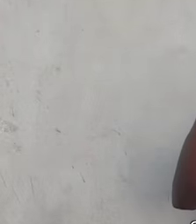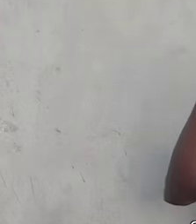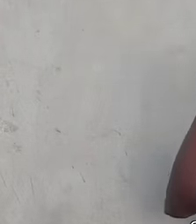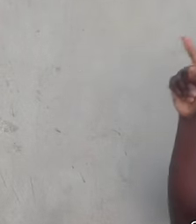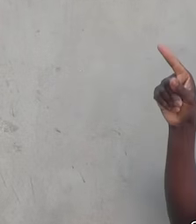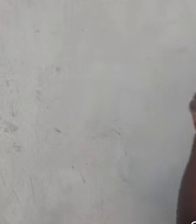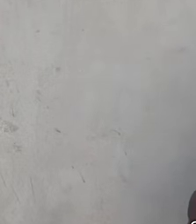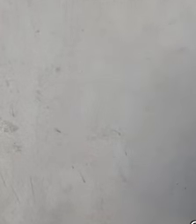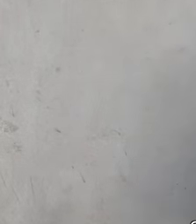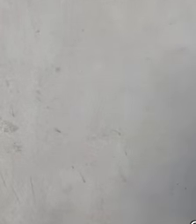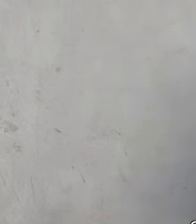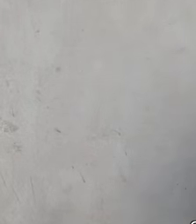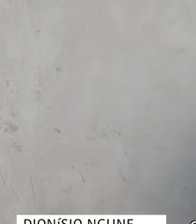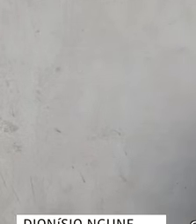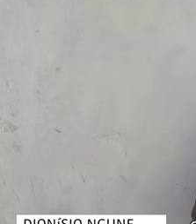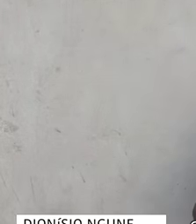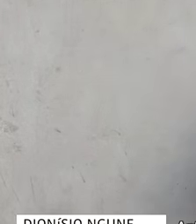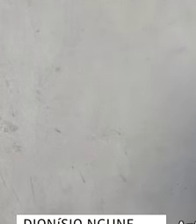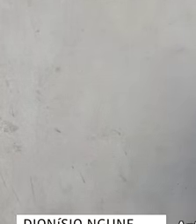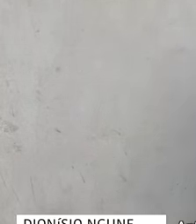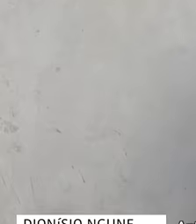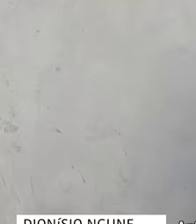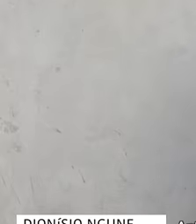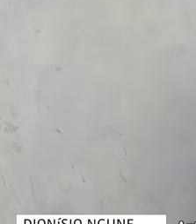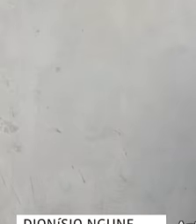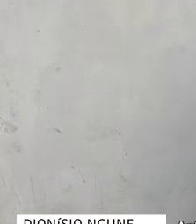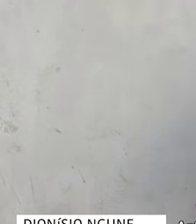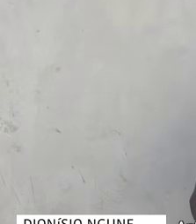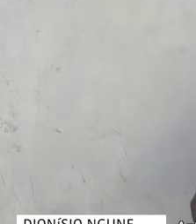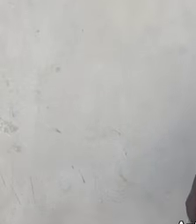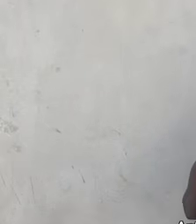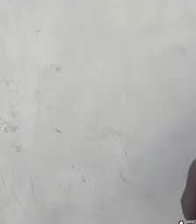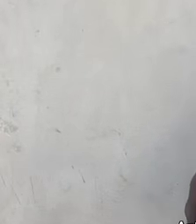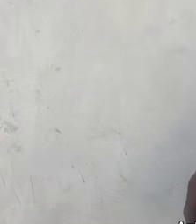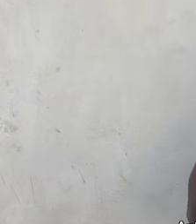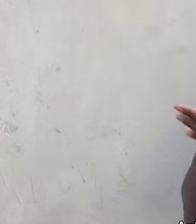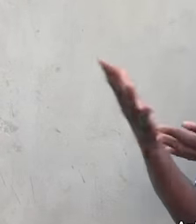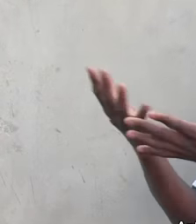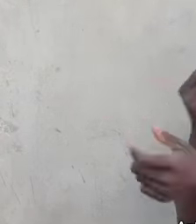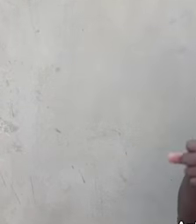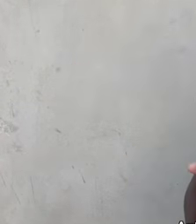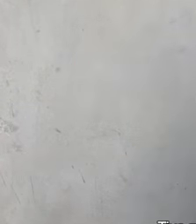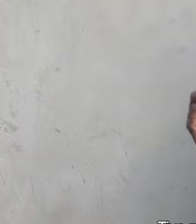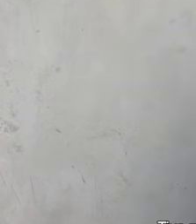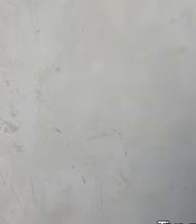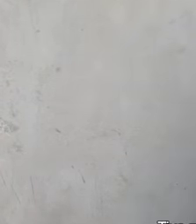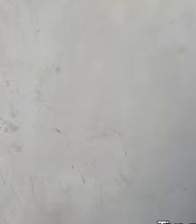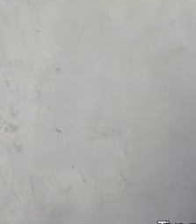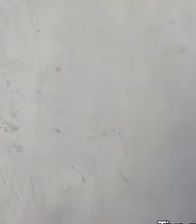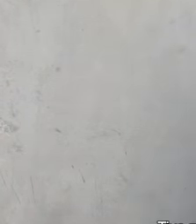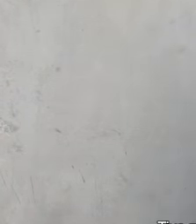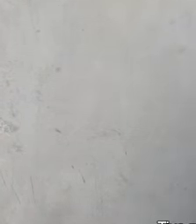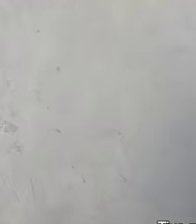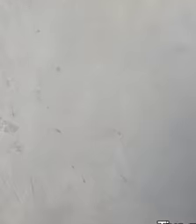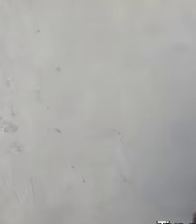Comecei a trabalhar na matosa. Antes disso, eu procurava emprego e não conseguia encontrar. Tive